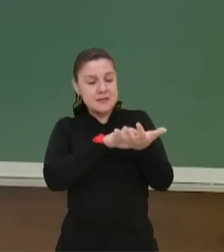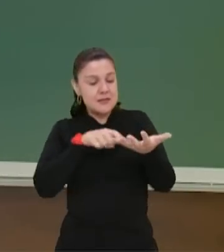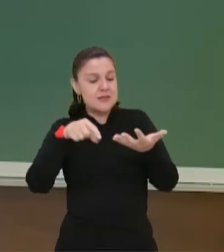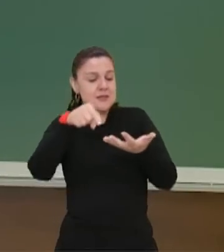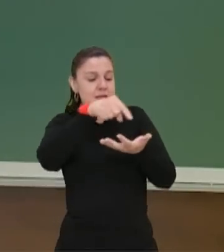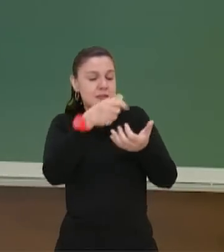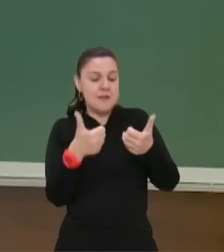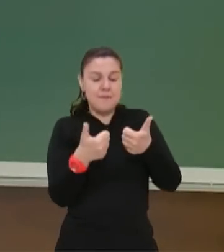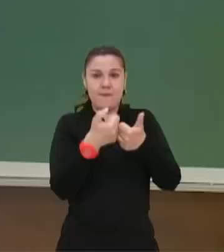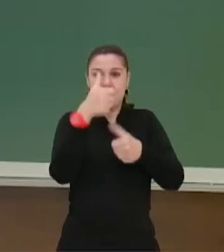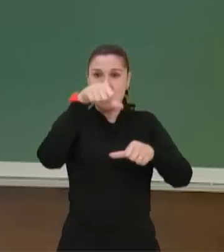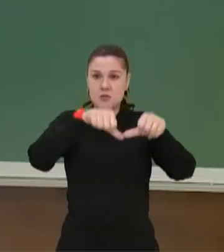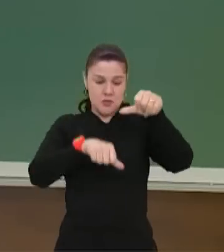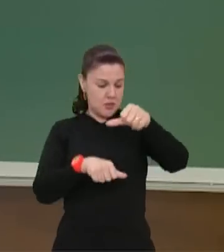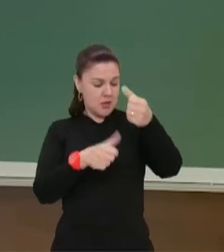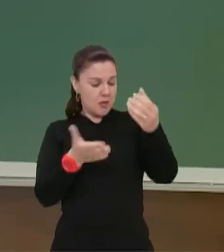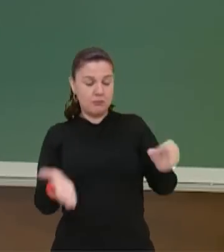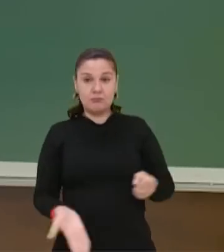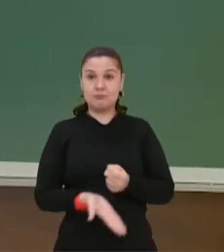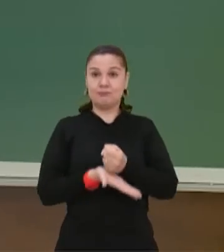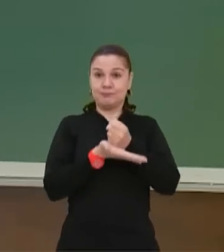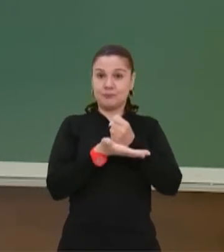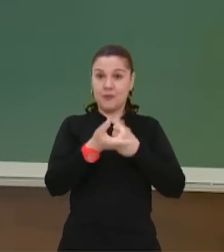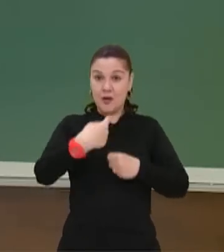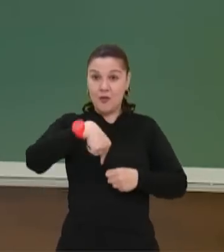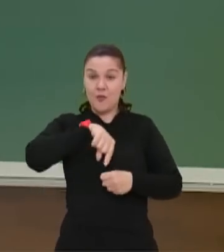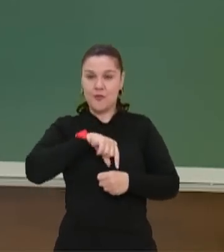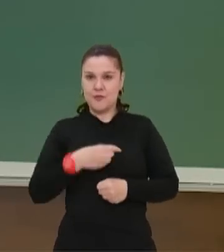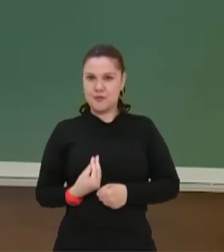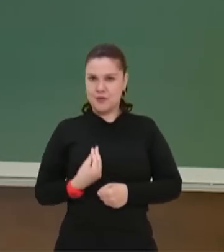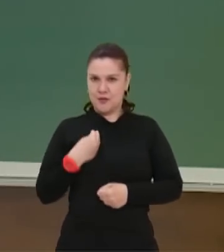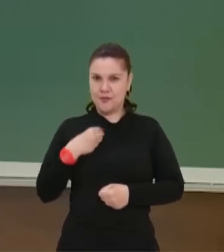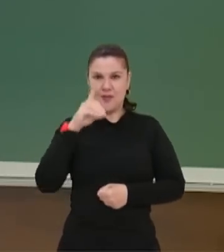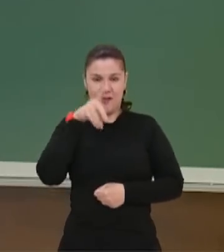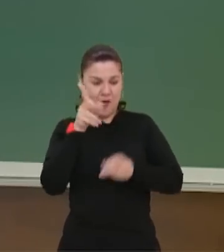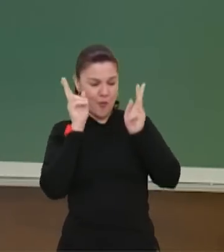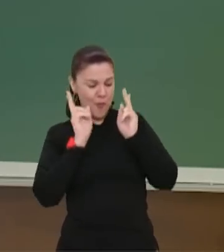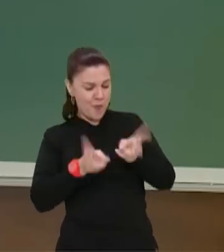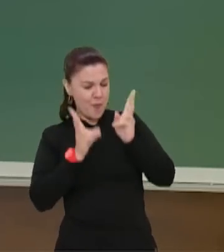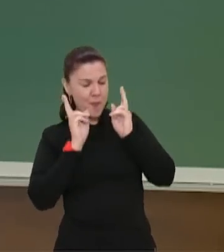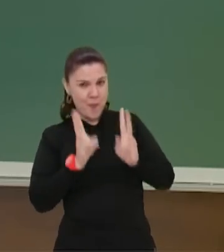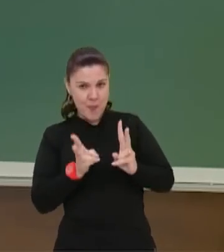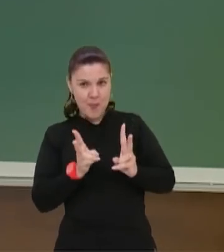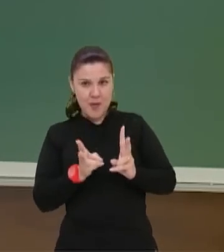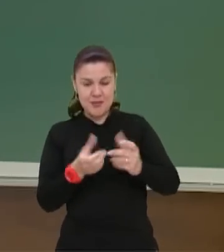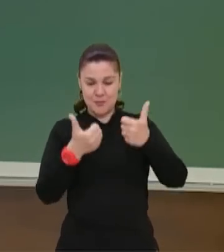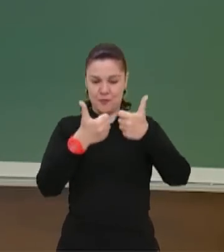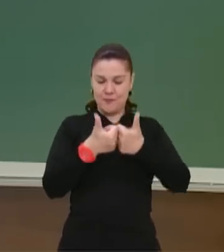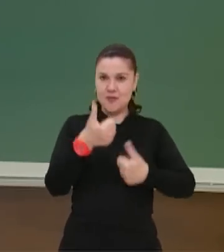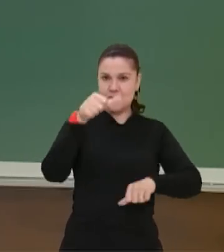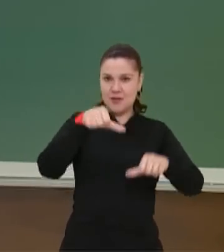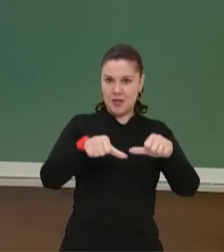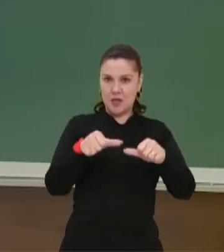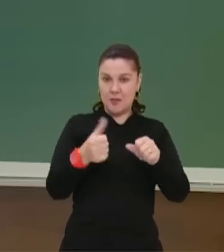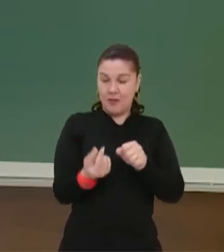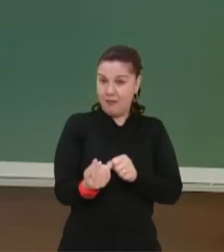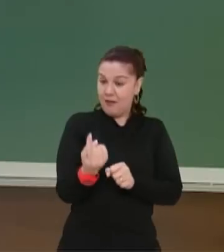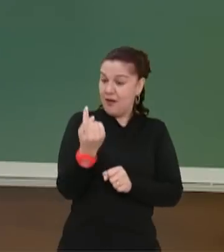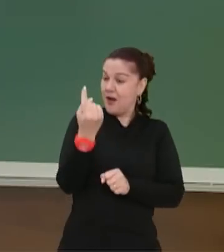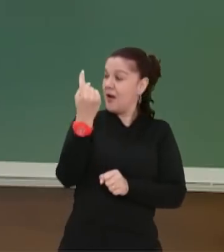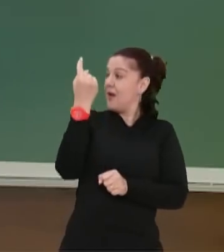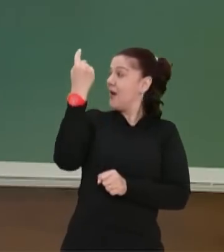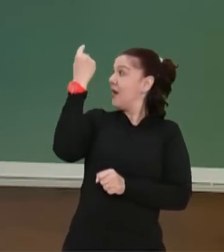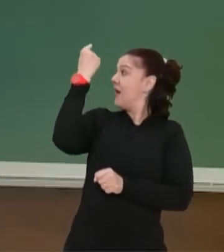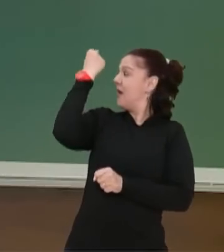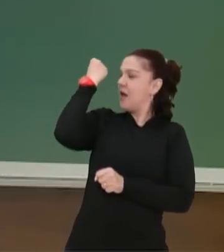fatores físicos e químicos que dão suporte para nós hoje, são os mesmos fatores físicos e químicos que a Terra